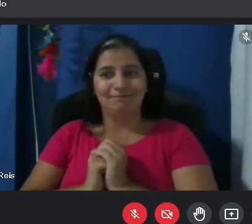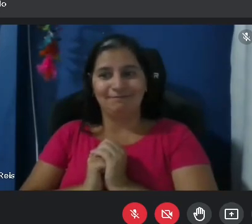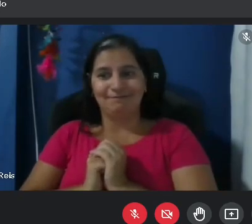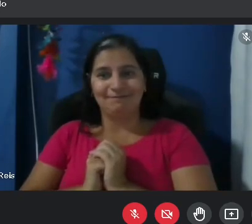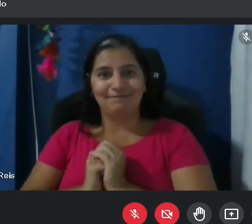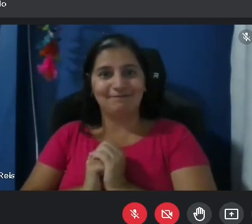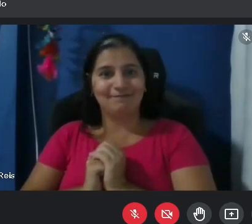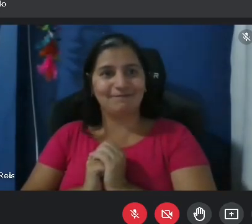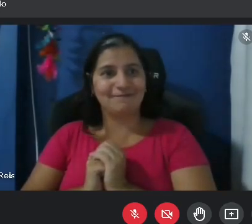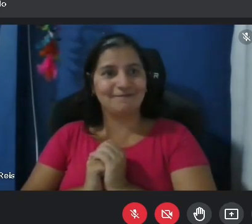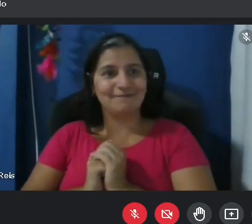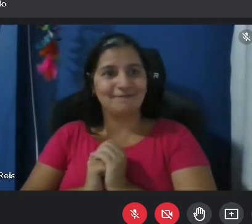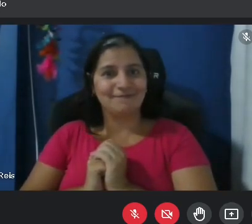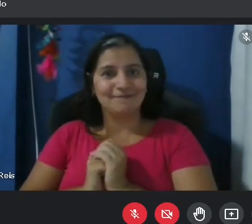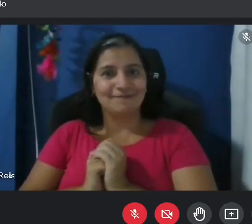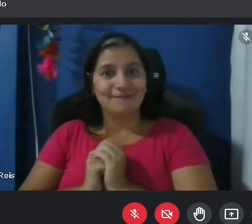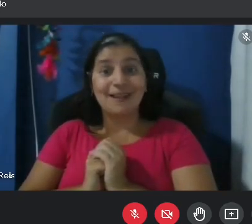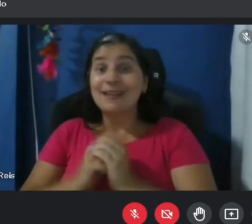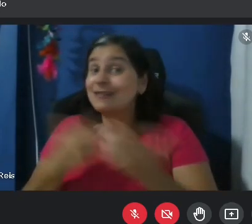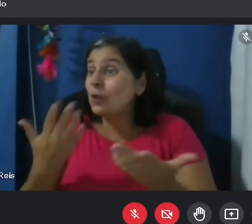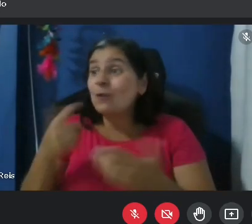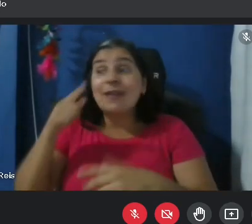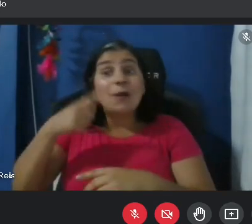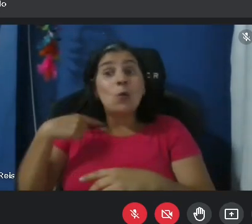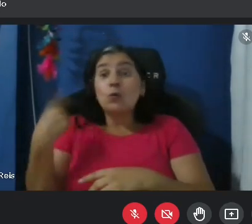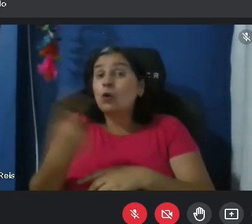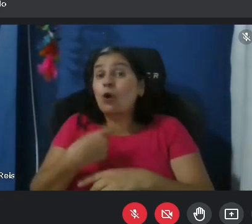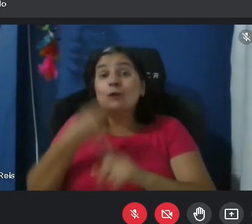esse contato, têm essa discussão.